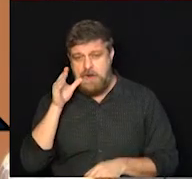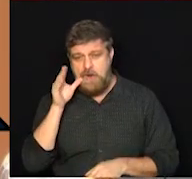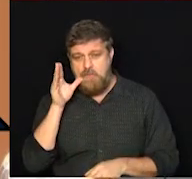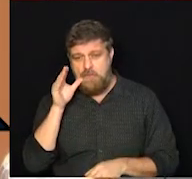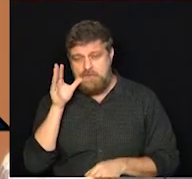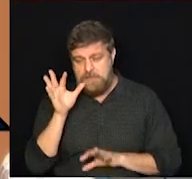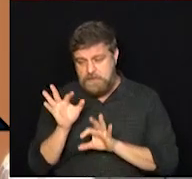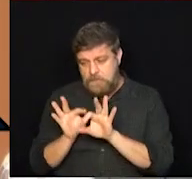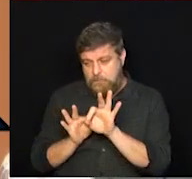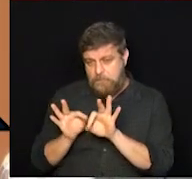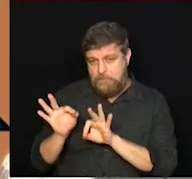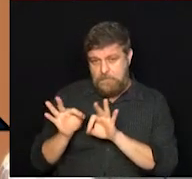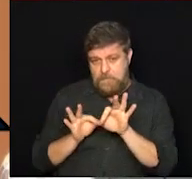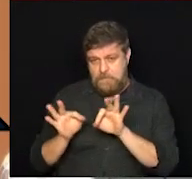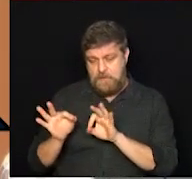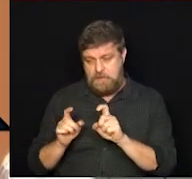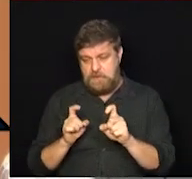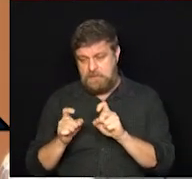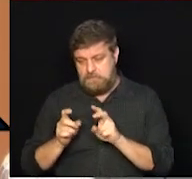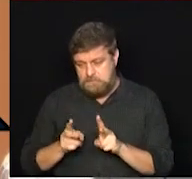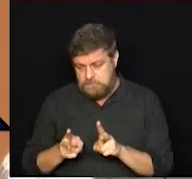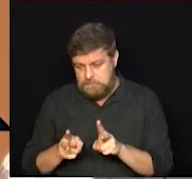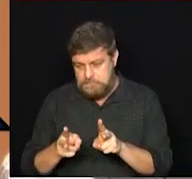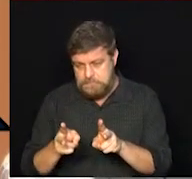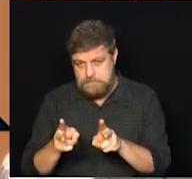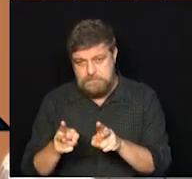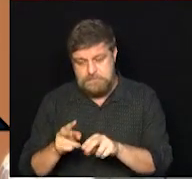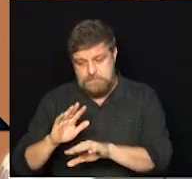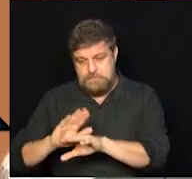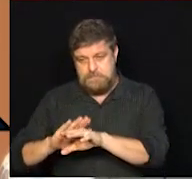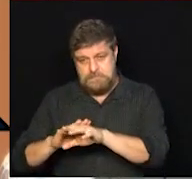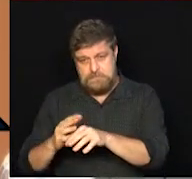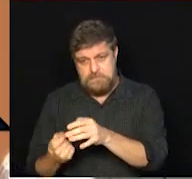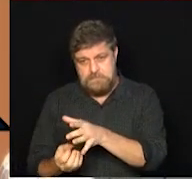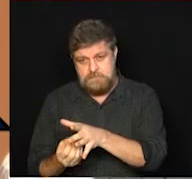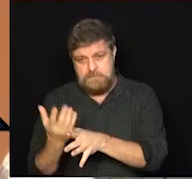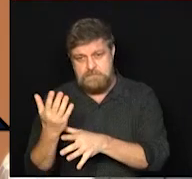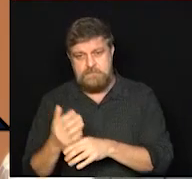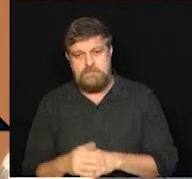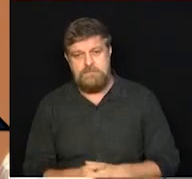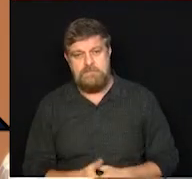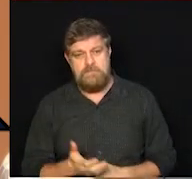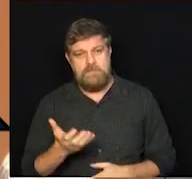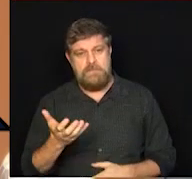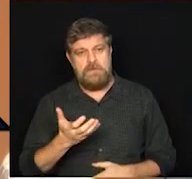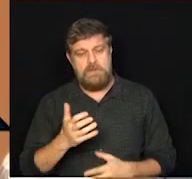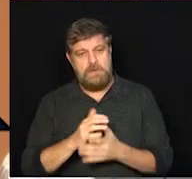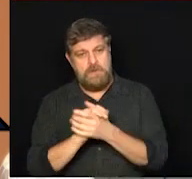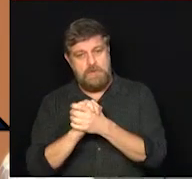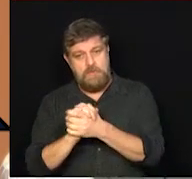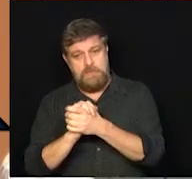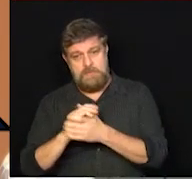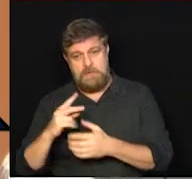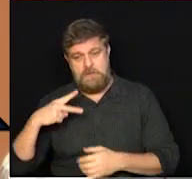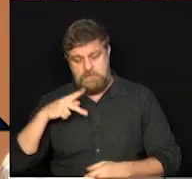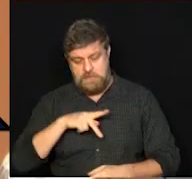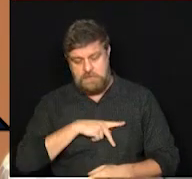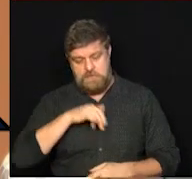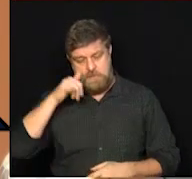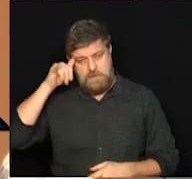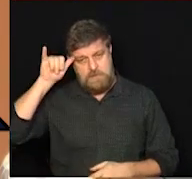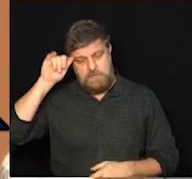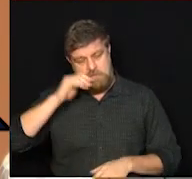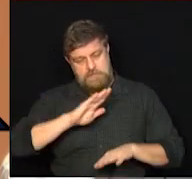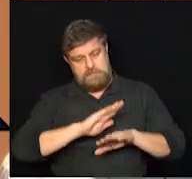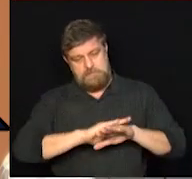fazendo essa ganhar permanente acontecer quero parabenizar o vereador Paulo alguns o presente